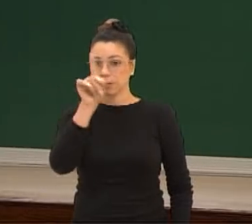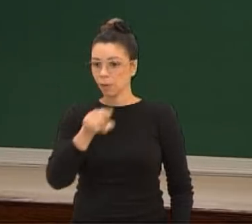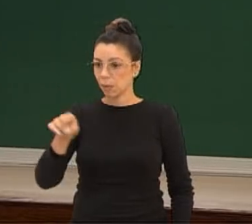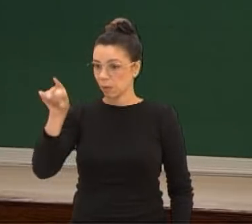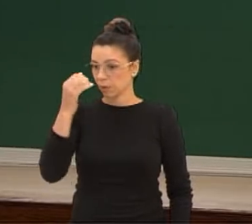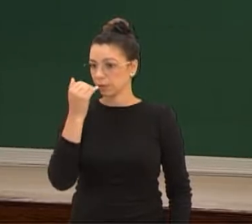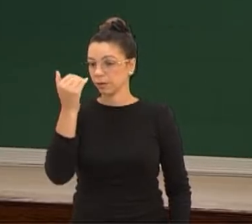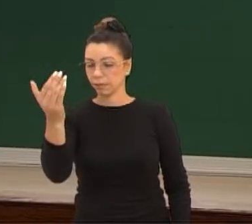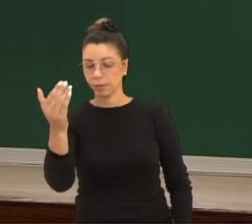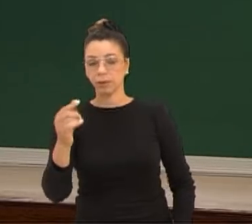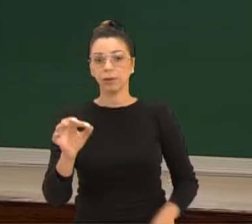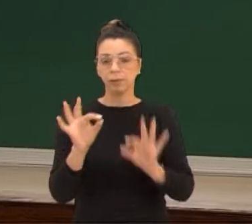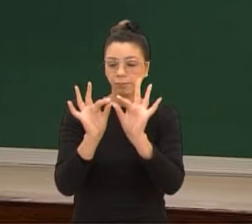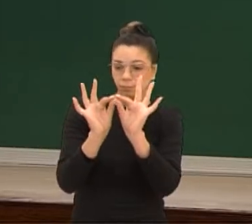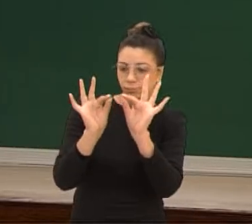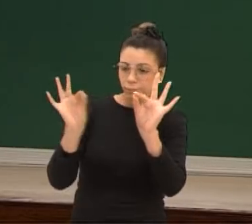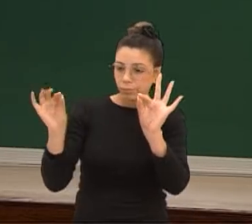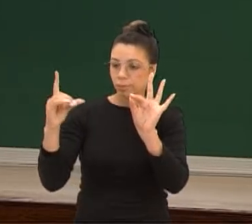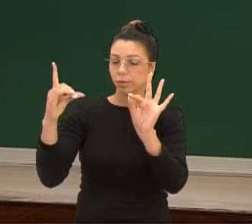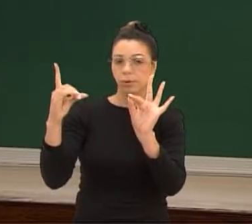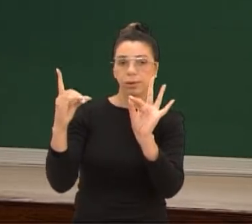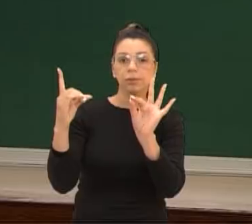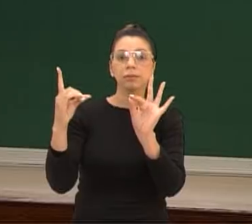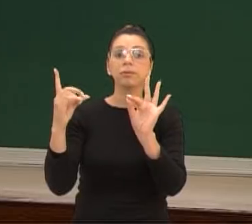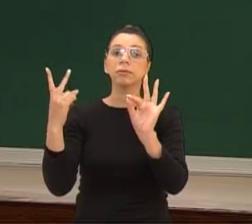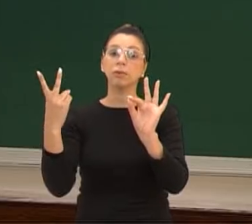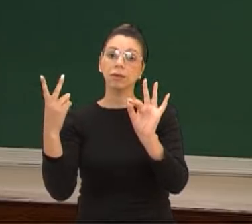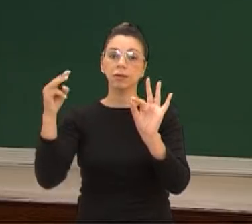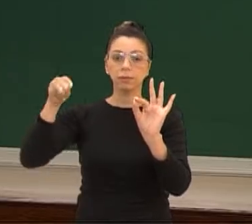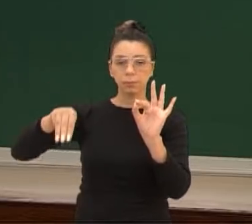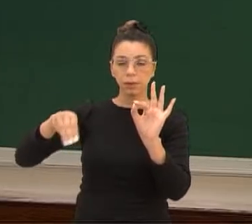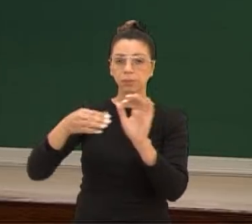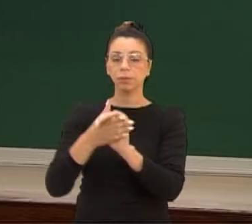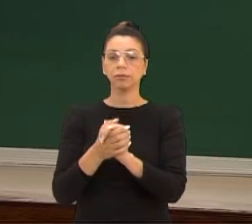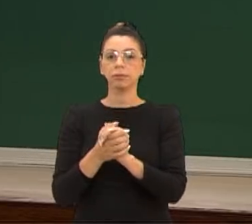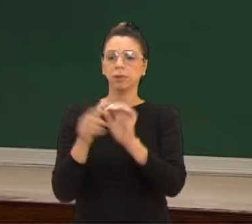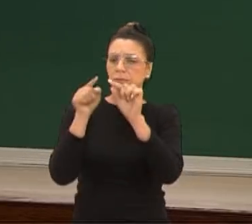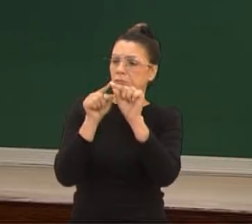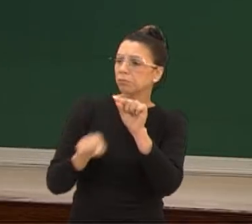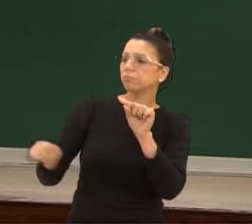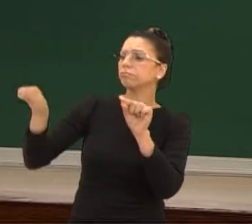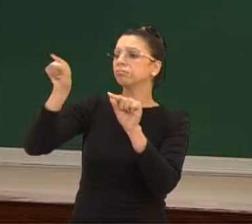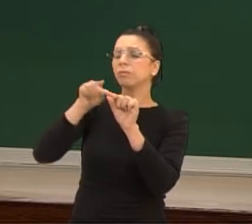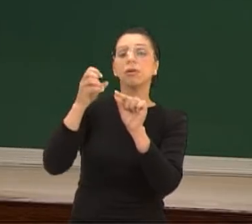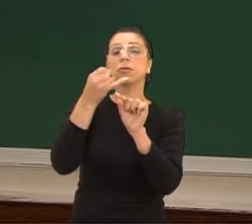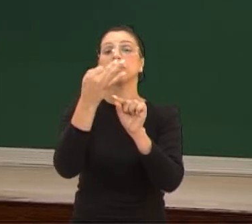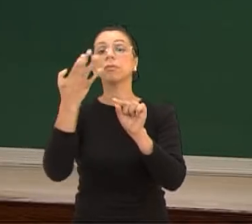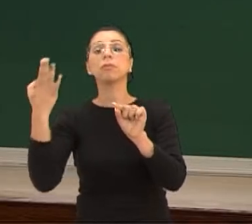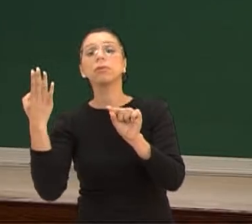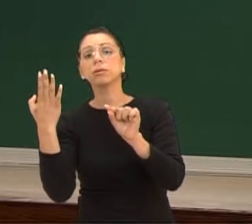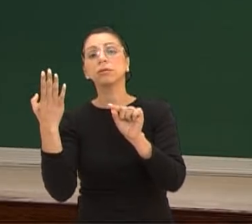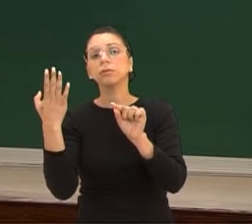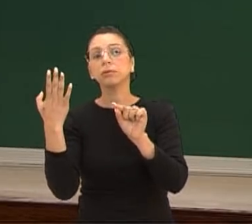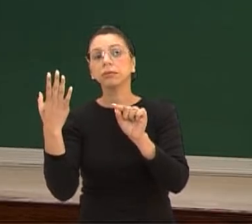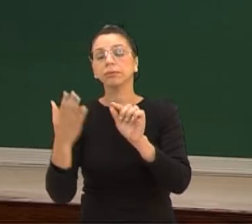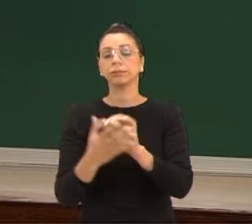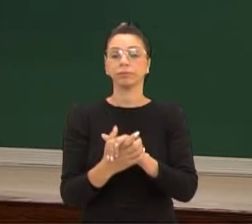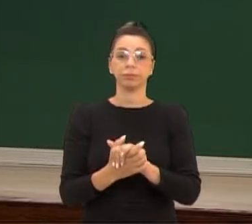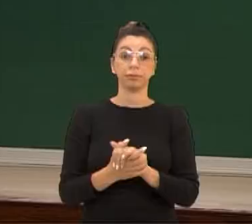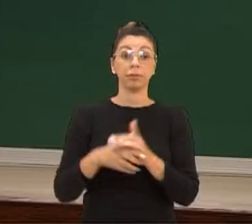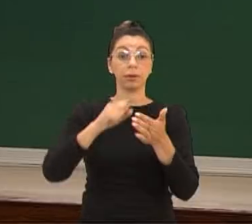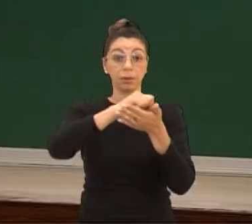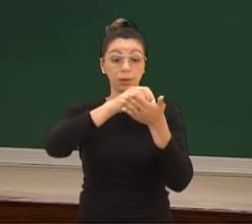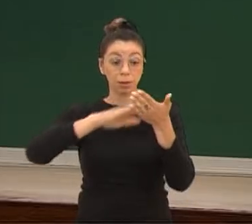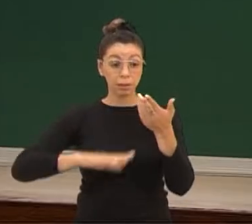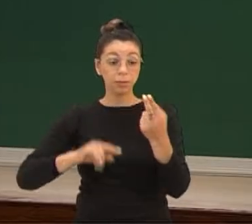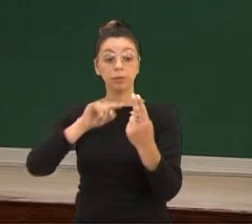2 metros de diâmetro. Qual o comprimento da circunferência da roda dianteira? Nesse